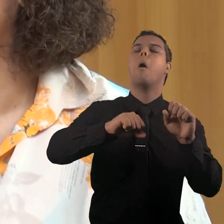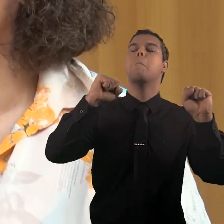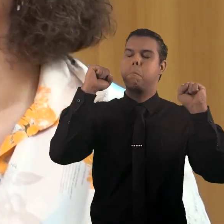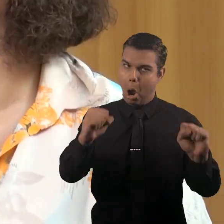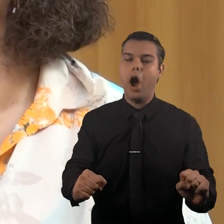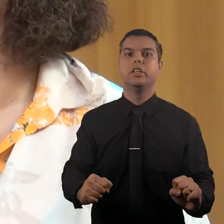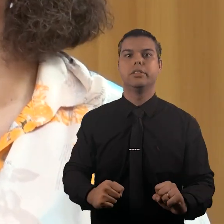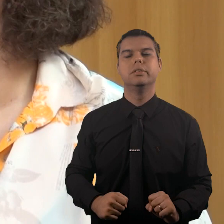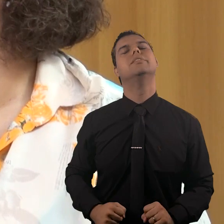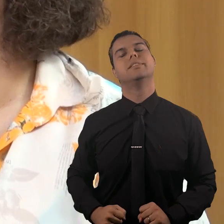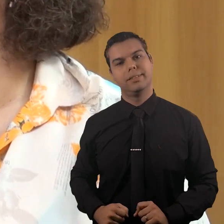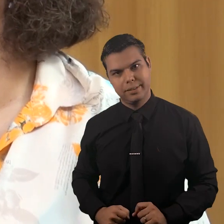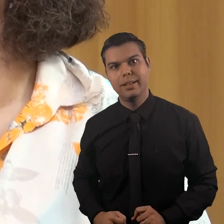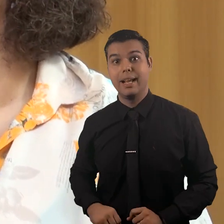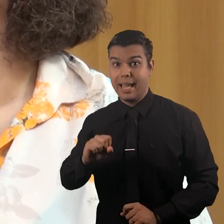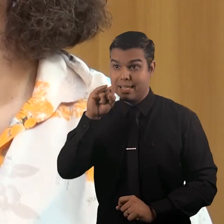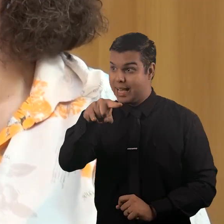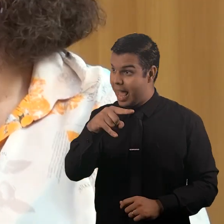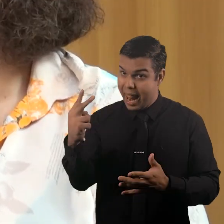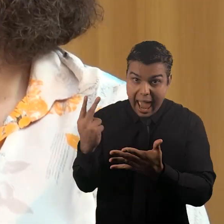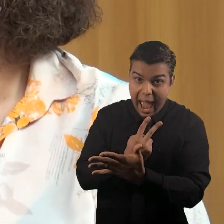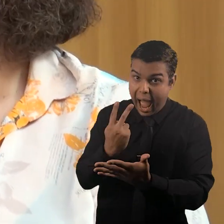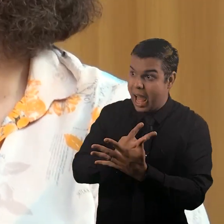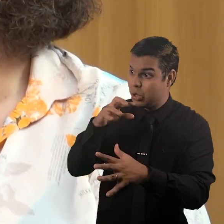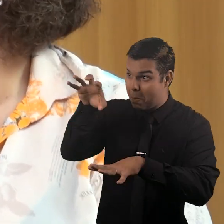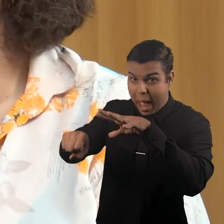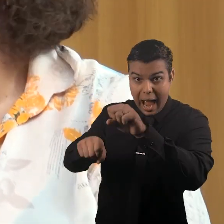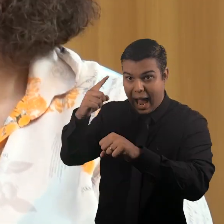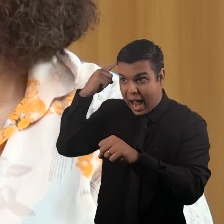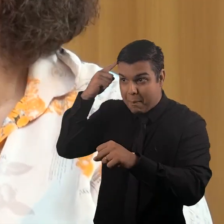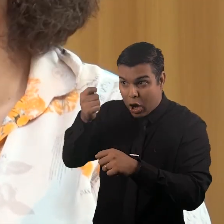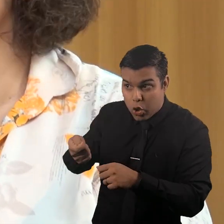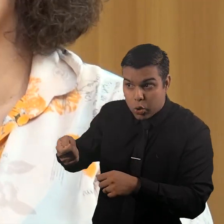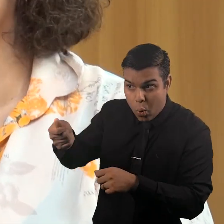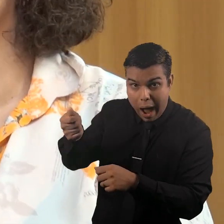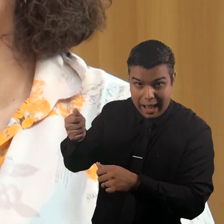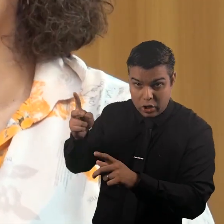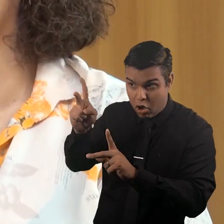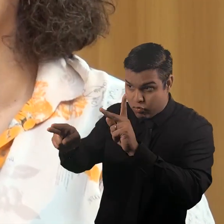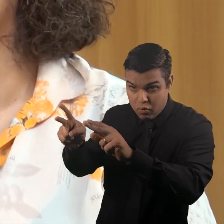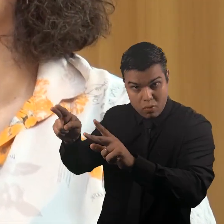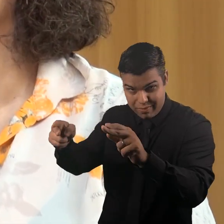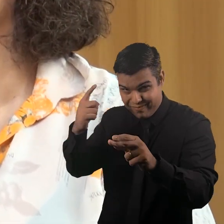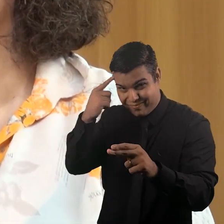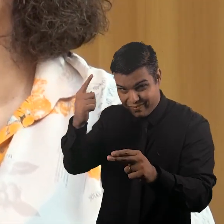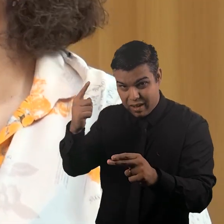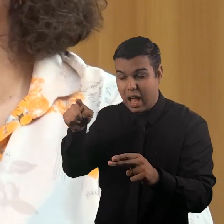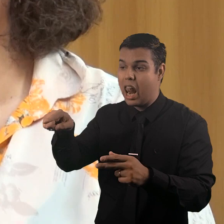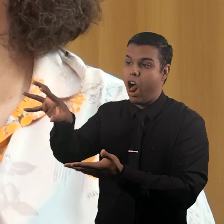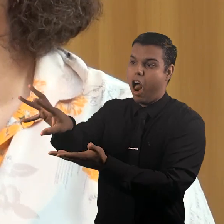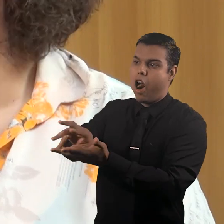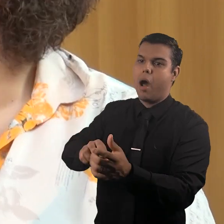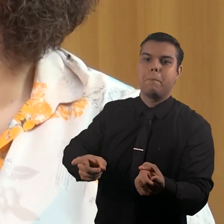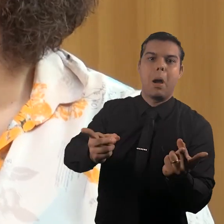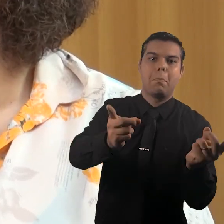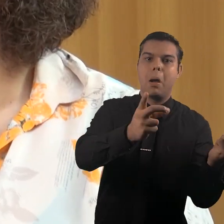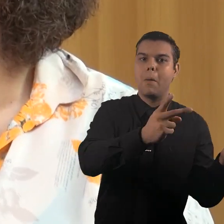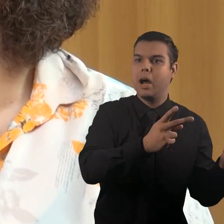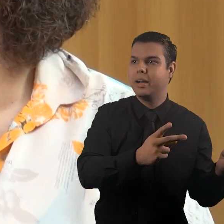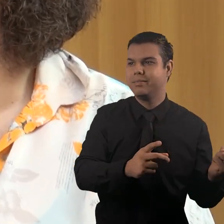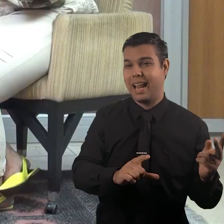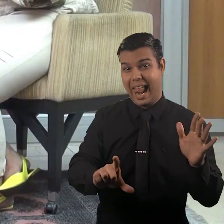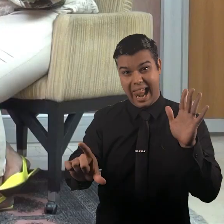criminalizar as pessoas que se apropriarem indevidamente, porque já existe isso no nosso Código Penal. Mas a lei federal não passou